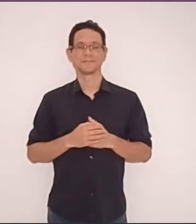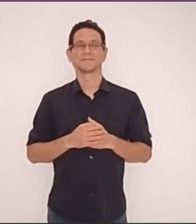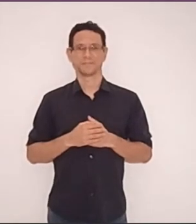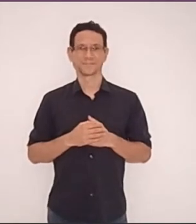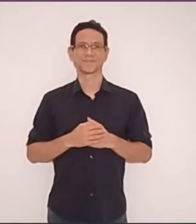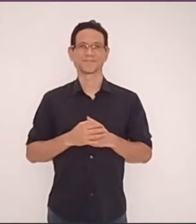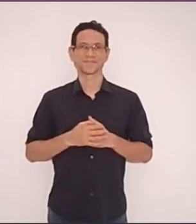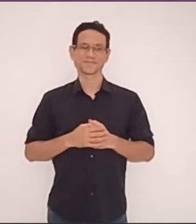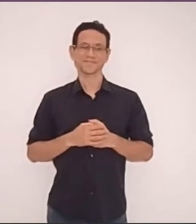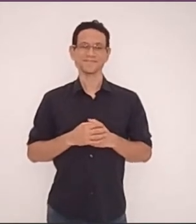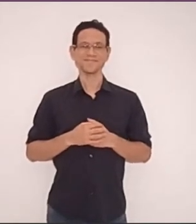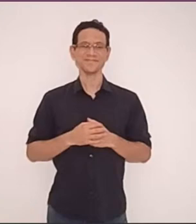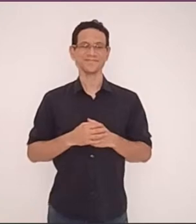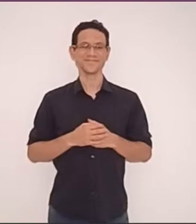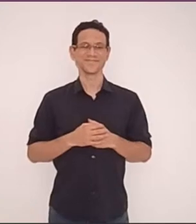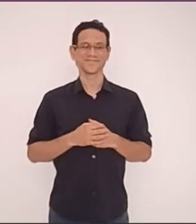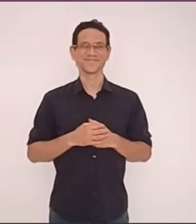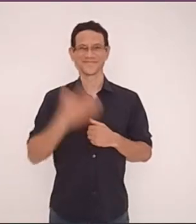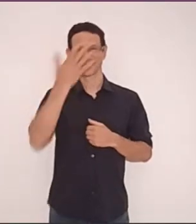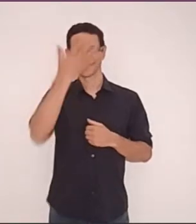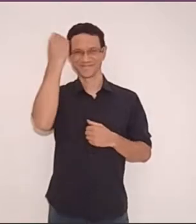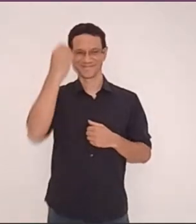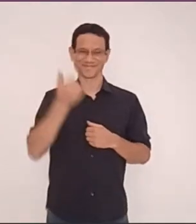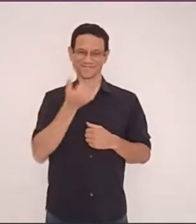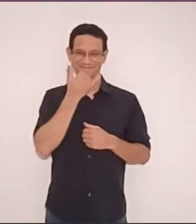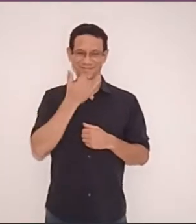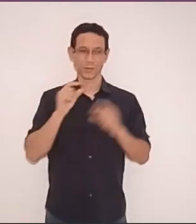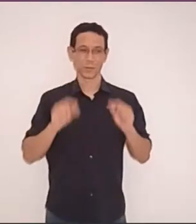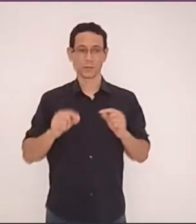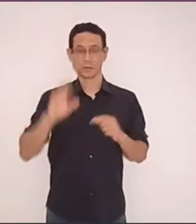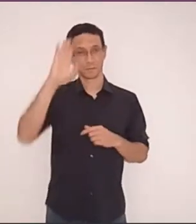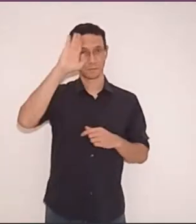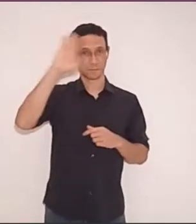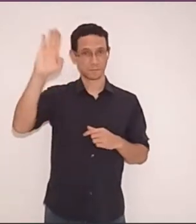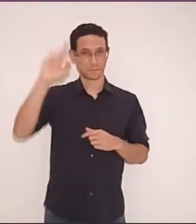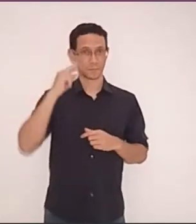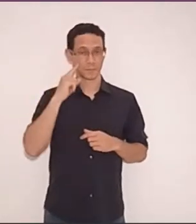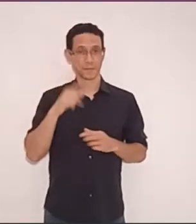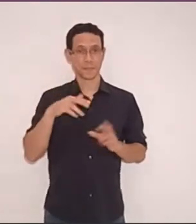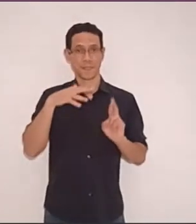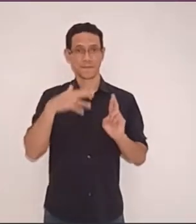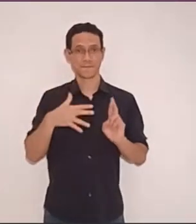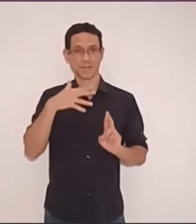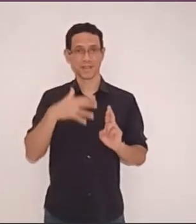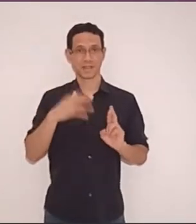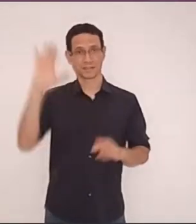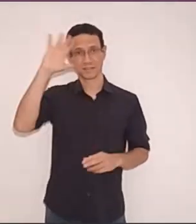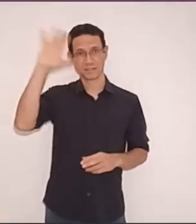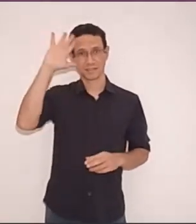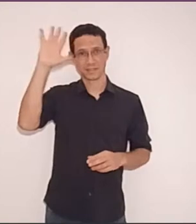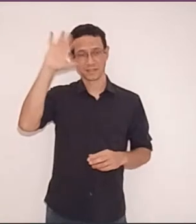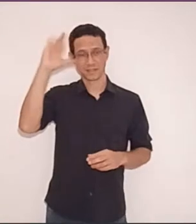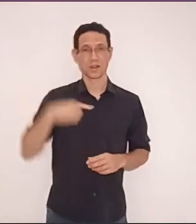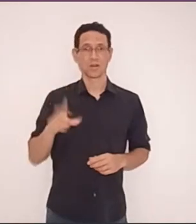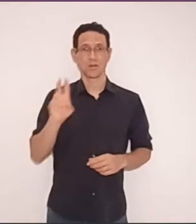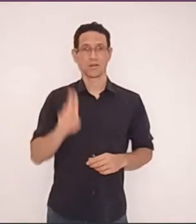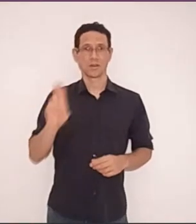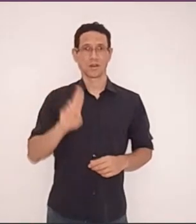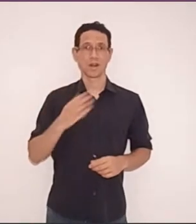pronto que fiz culpa meus principais reparem referenciais teóricos